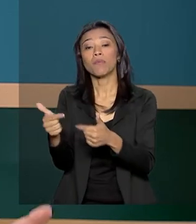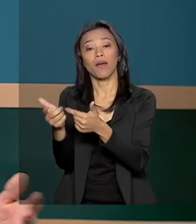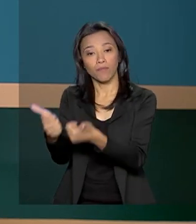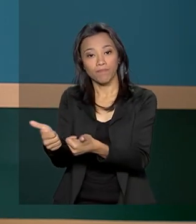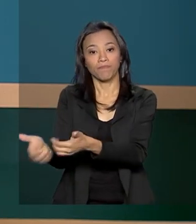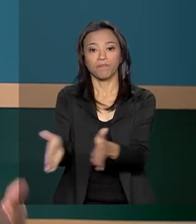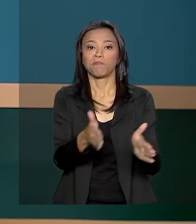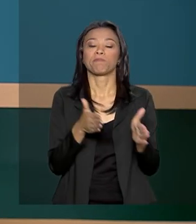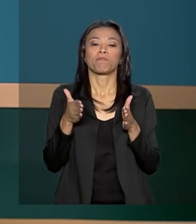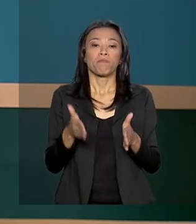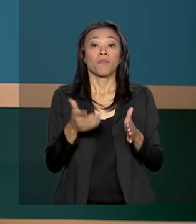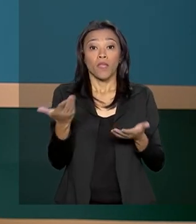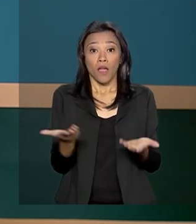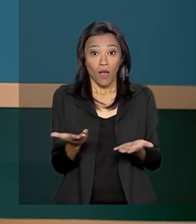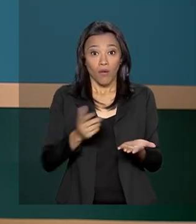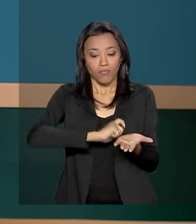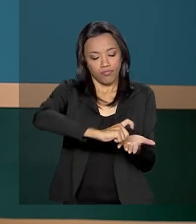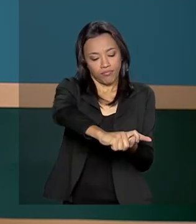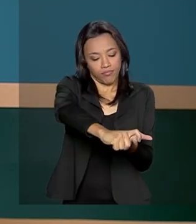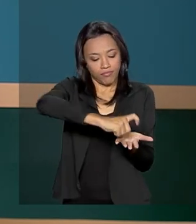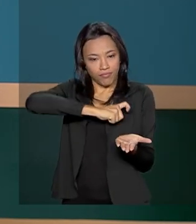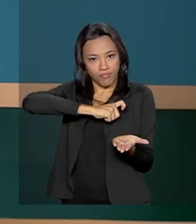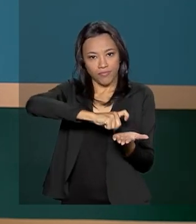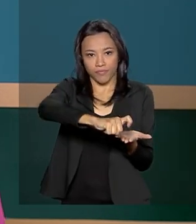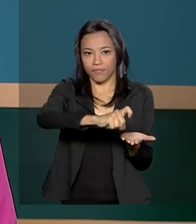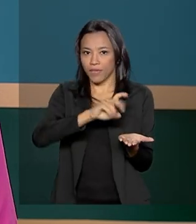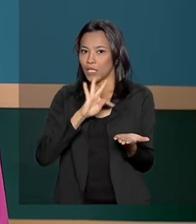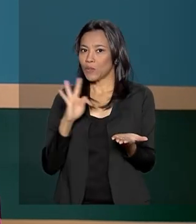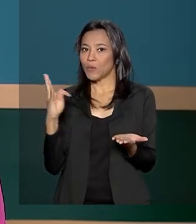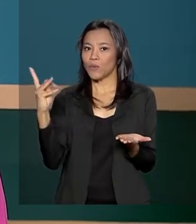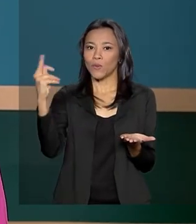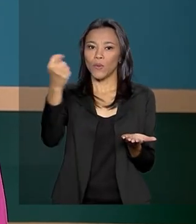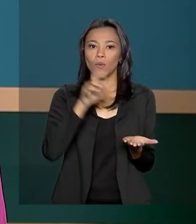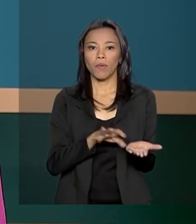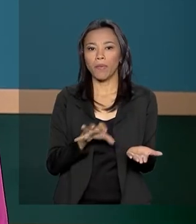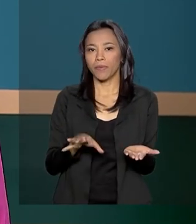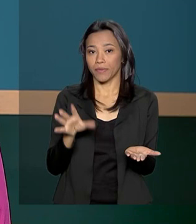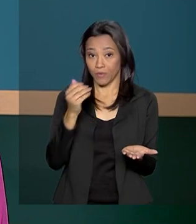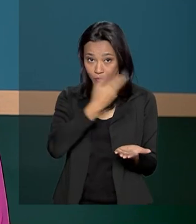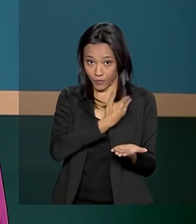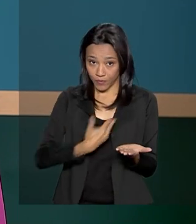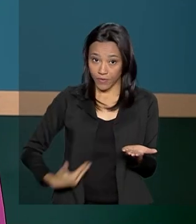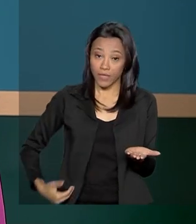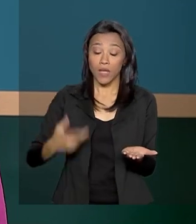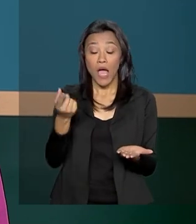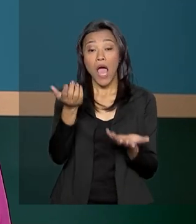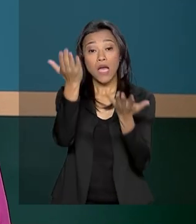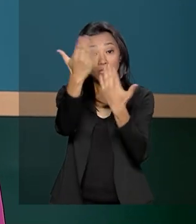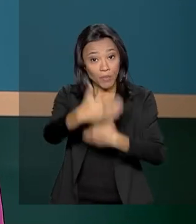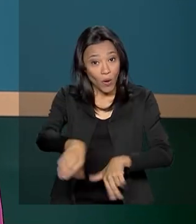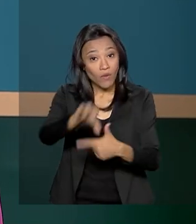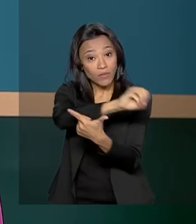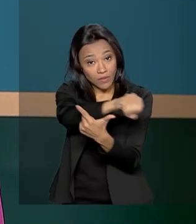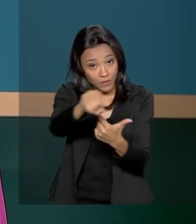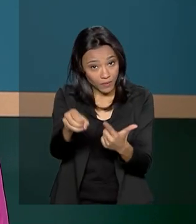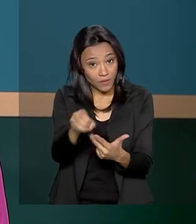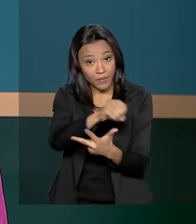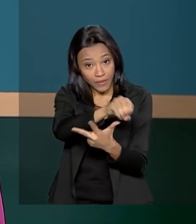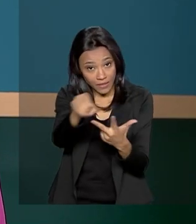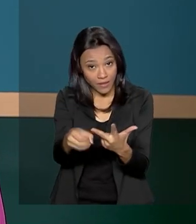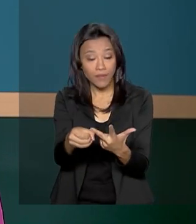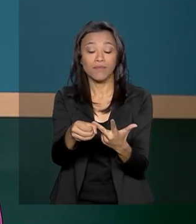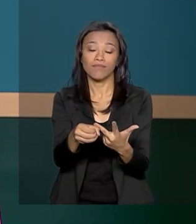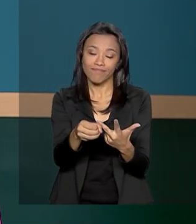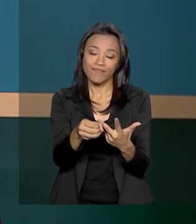E a digitalização está chegando em todos os setores. A partir de 2020, as provas do Exame Nacional do Ensino Médio, o